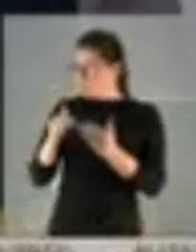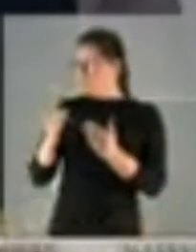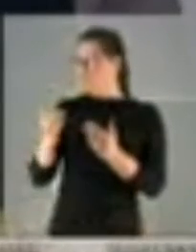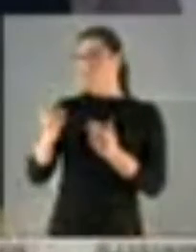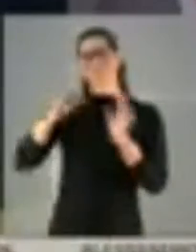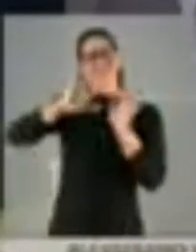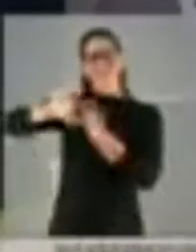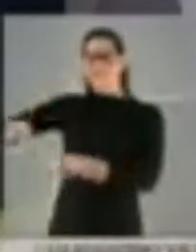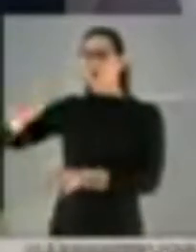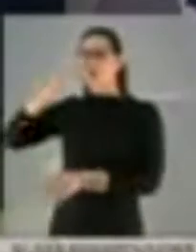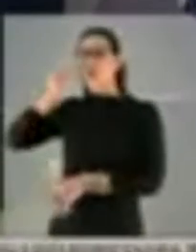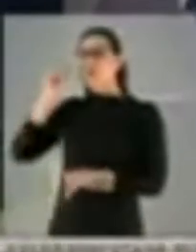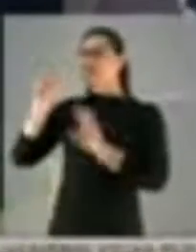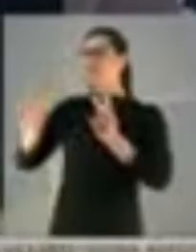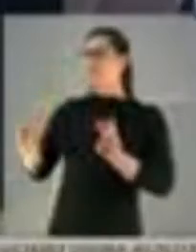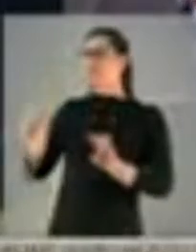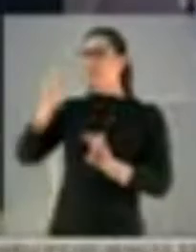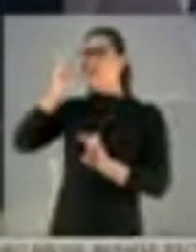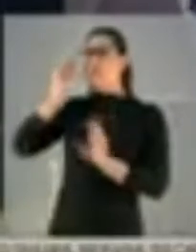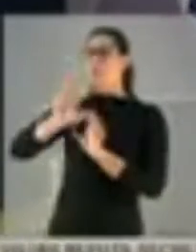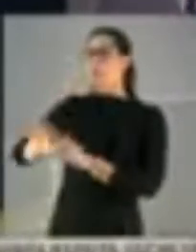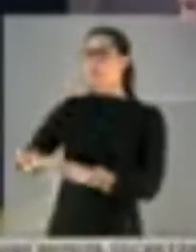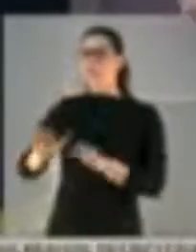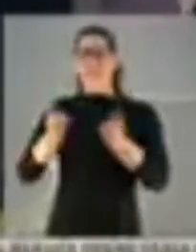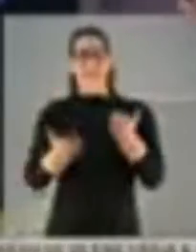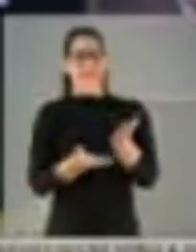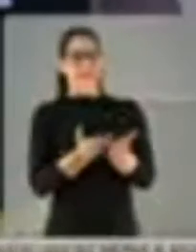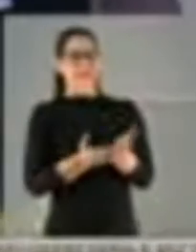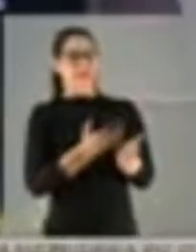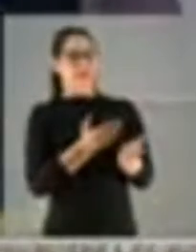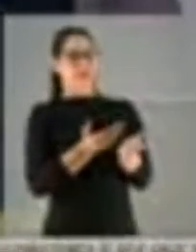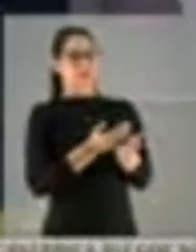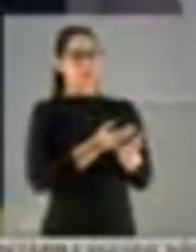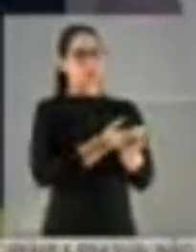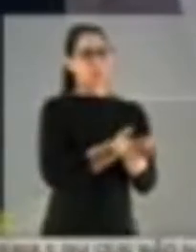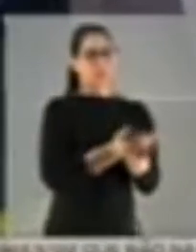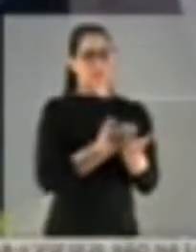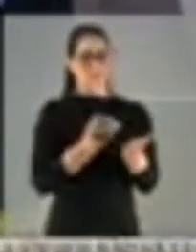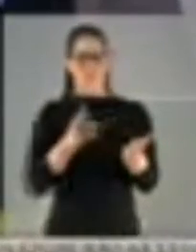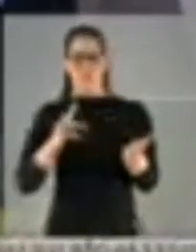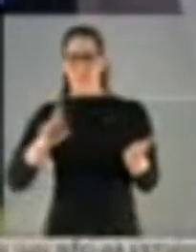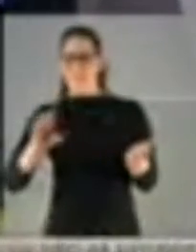lá. Tratamento inicial, precoce, cloroquina, o que for.